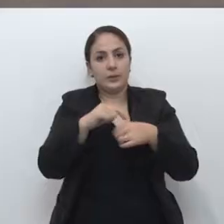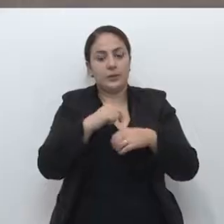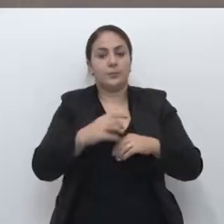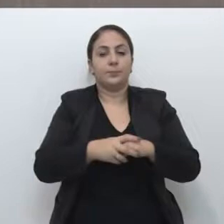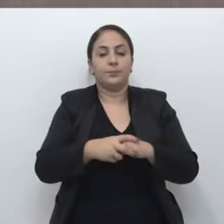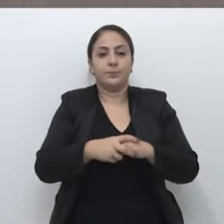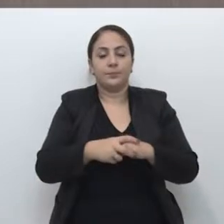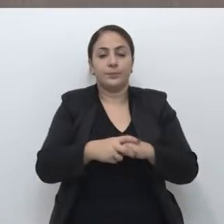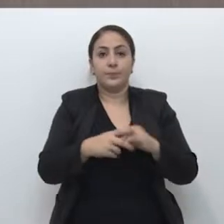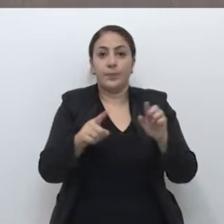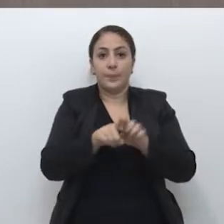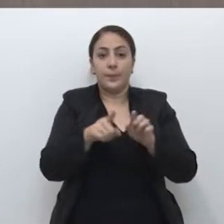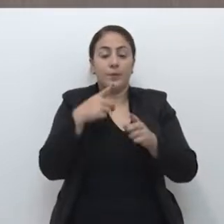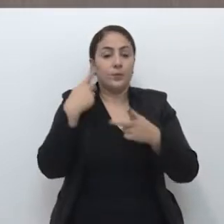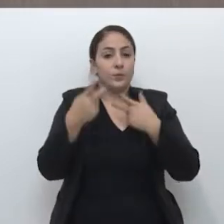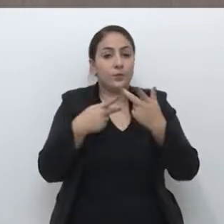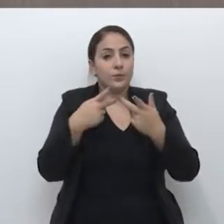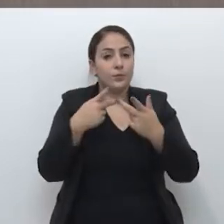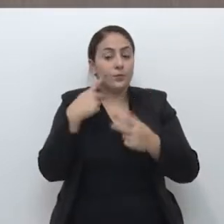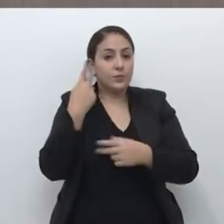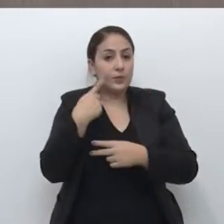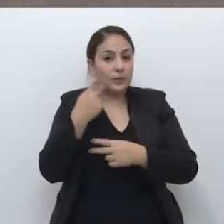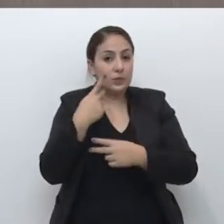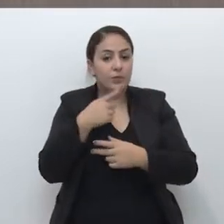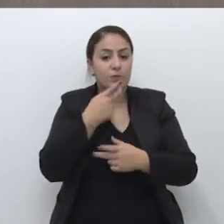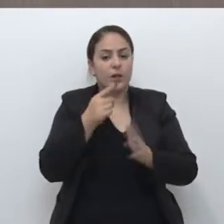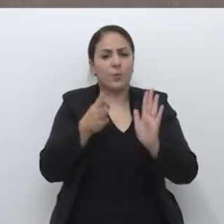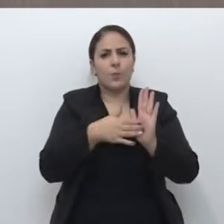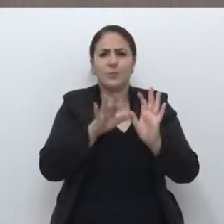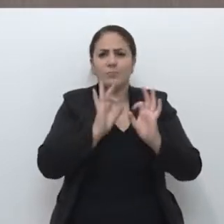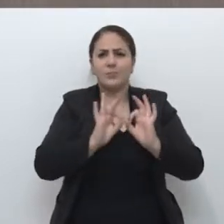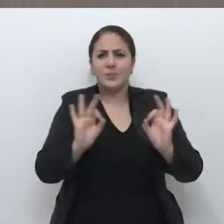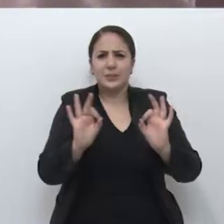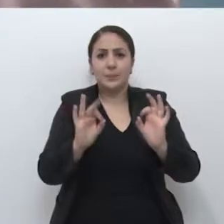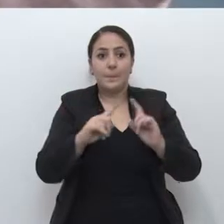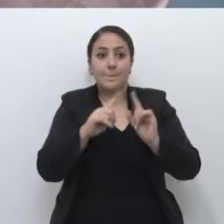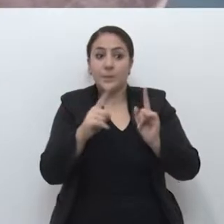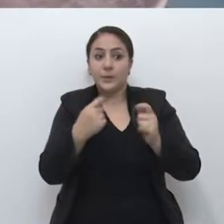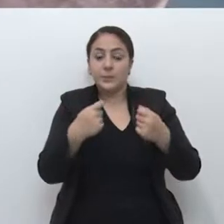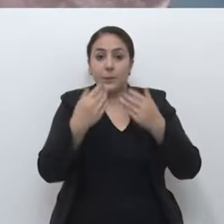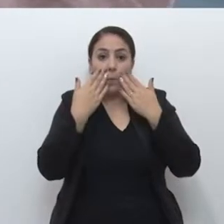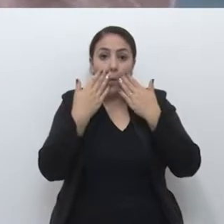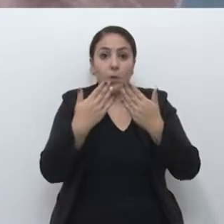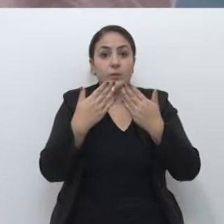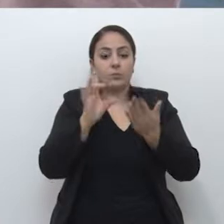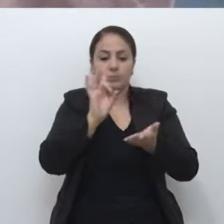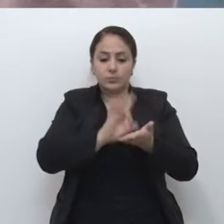cidade. Segundo o parlamentar, a proposta é bastante simples, mas tem se